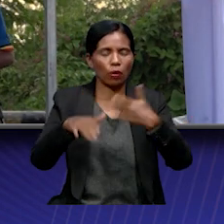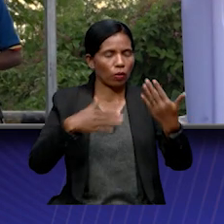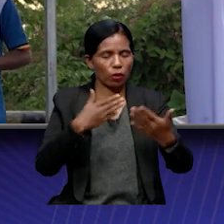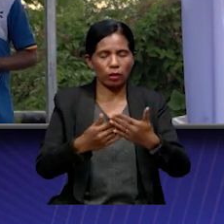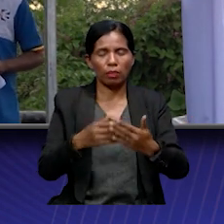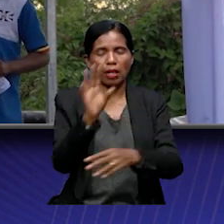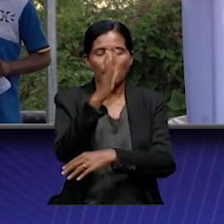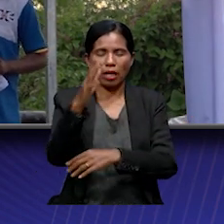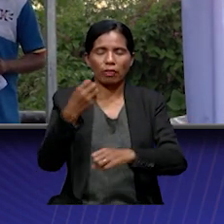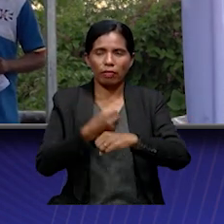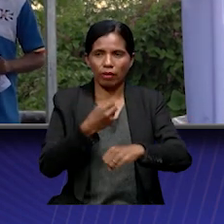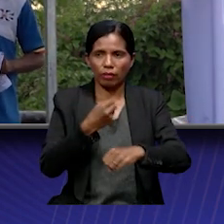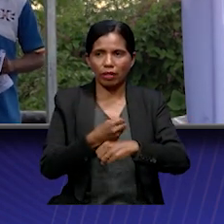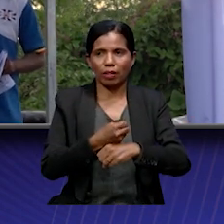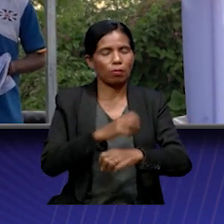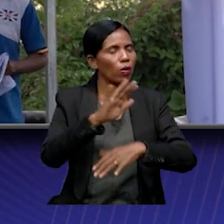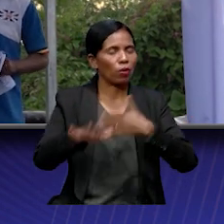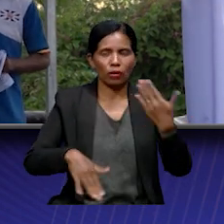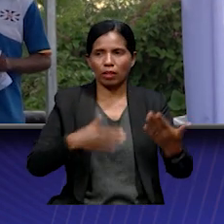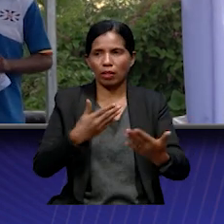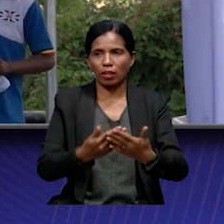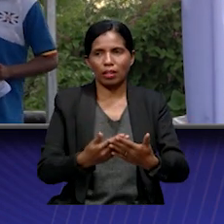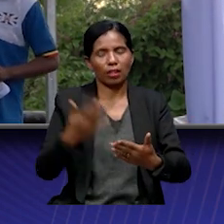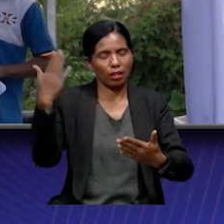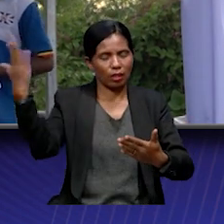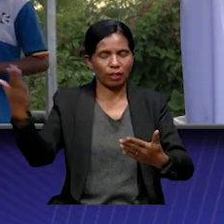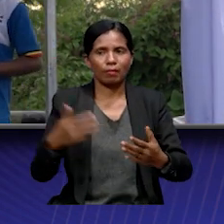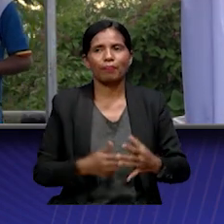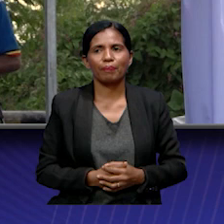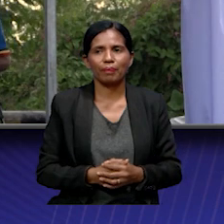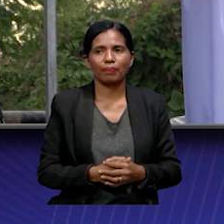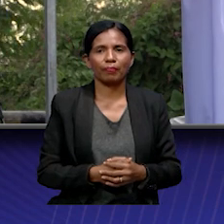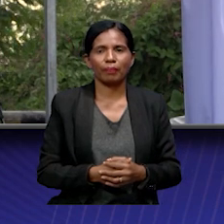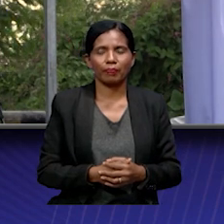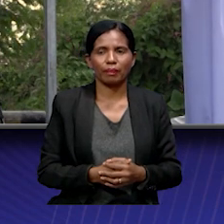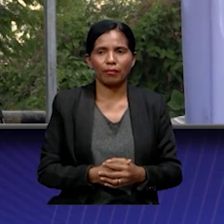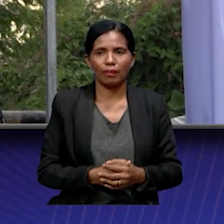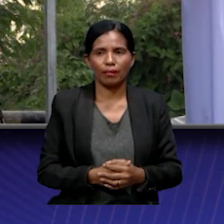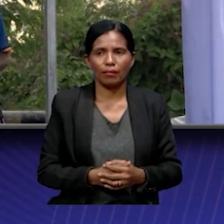ba rai ba nehek ba buata todo e ta silara ni raimara